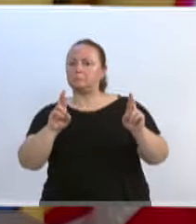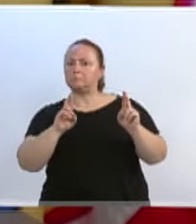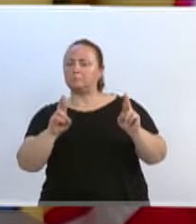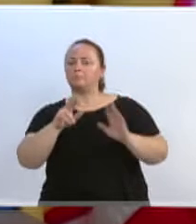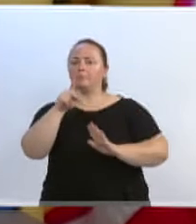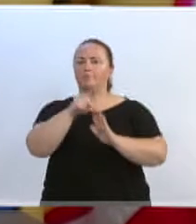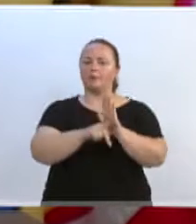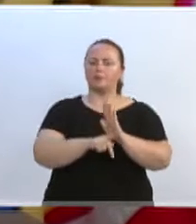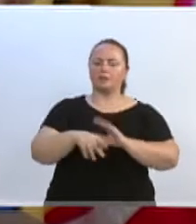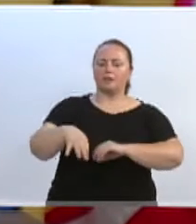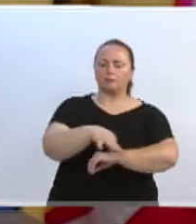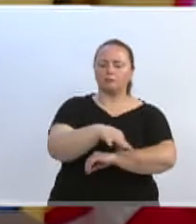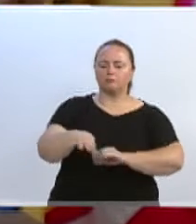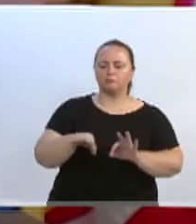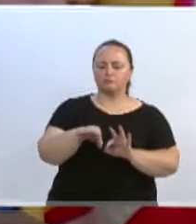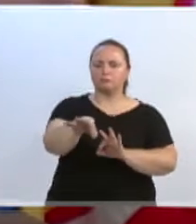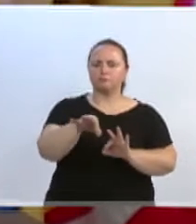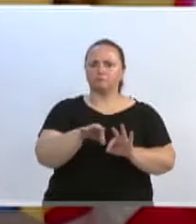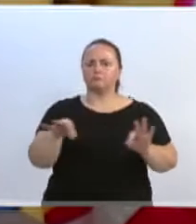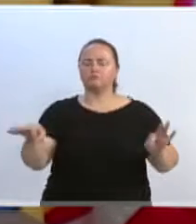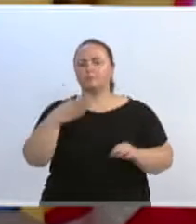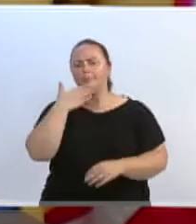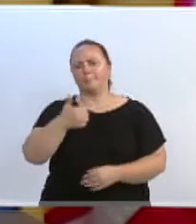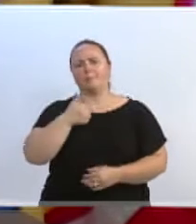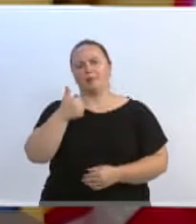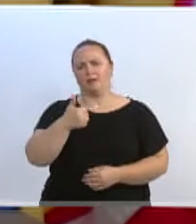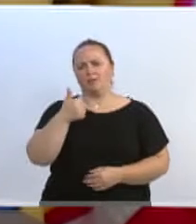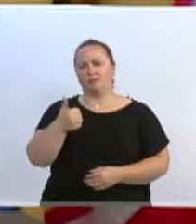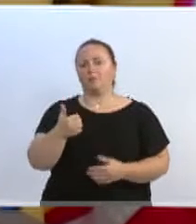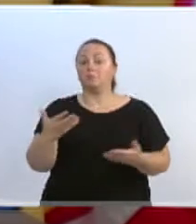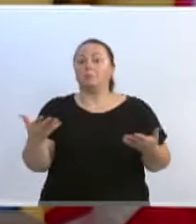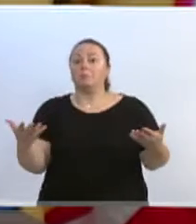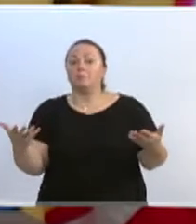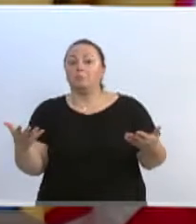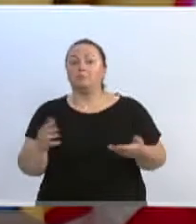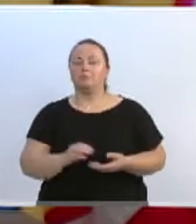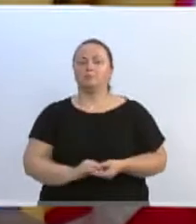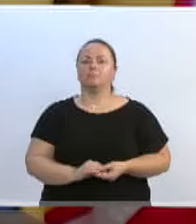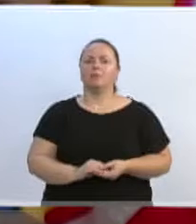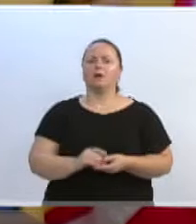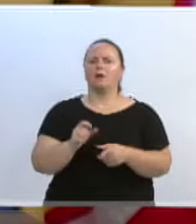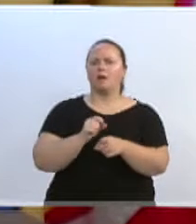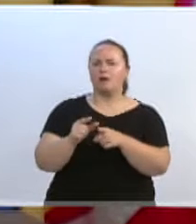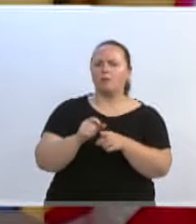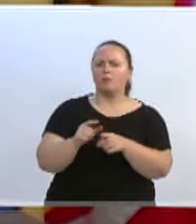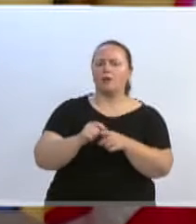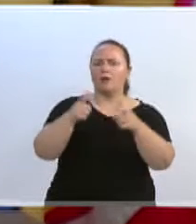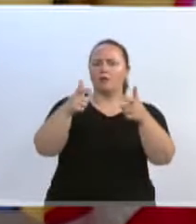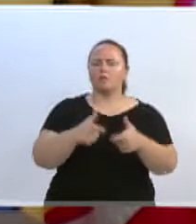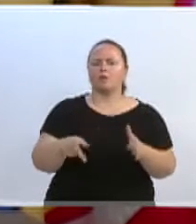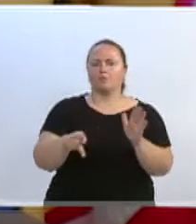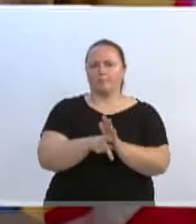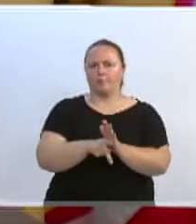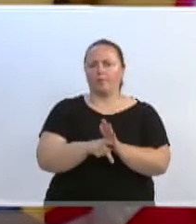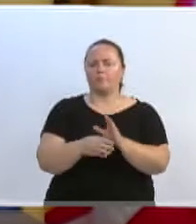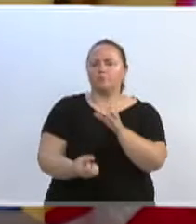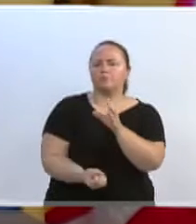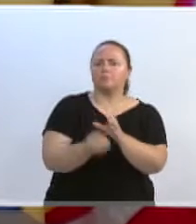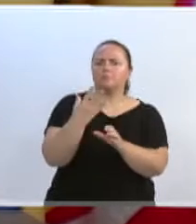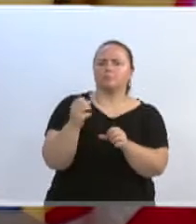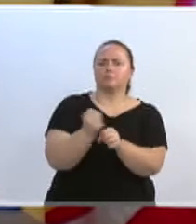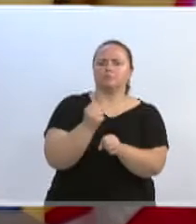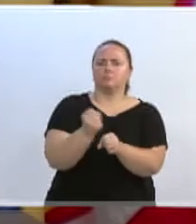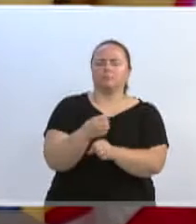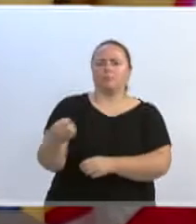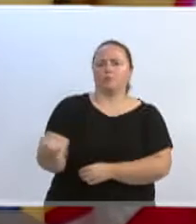arquitetônico ainda com um sonho maior. Por que não, né, locar a próprio centro administrativo do município e com esse próprio dinheiro criar uma nova sede? E